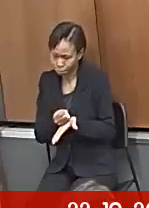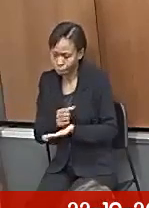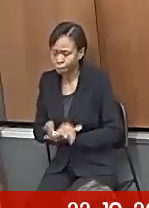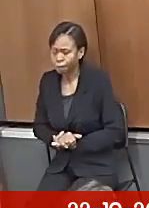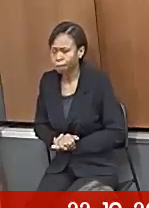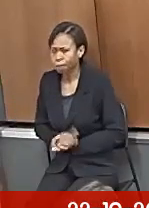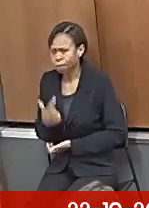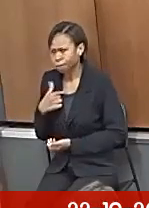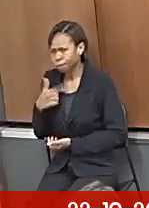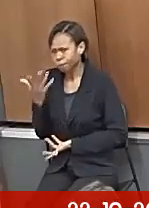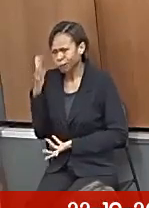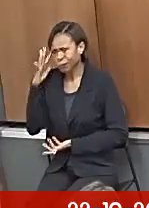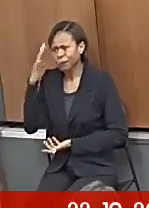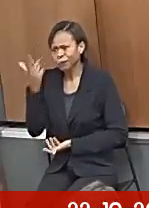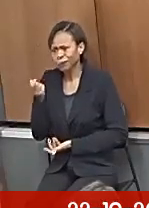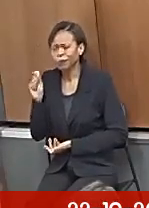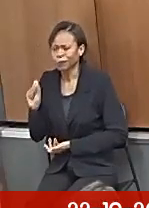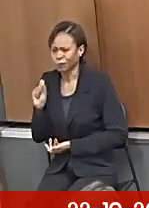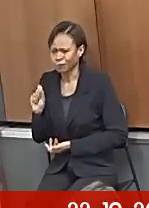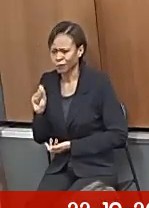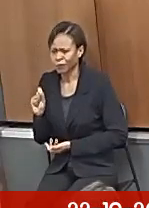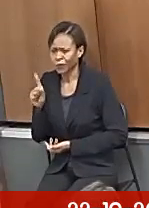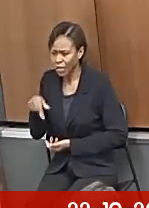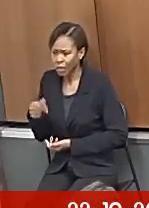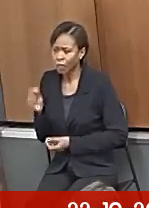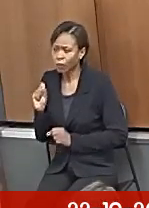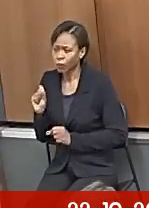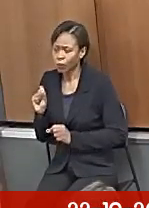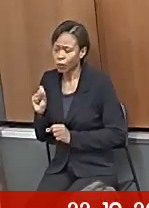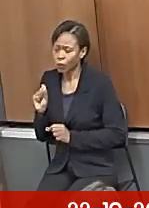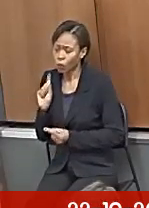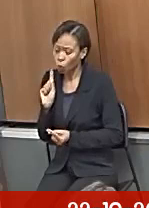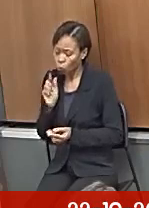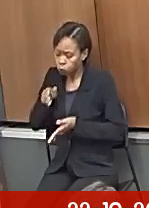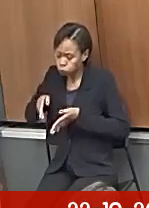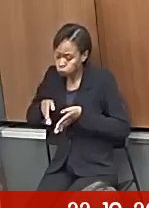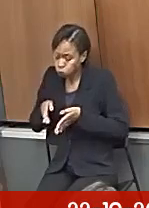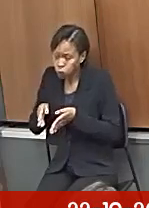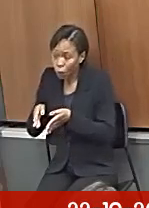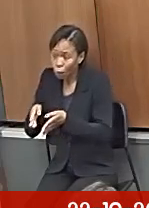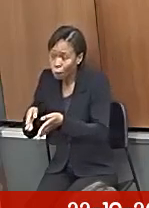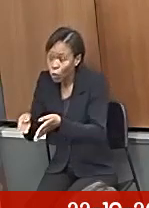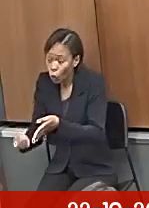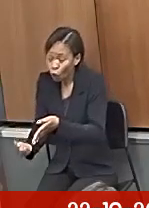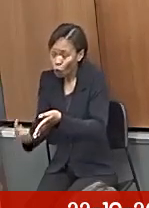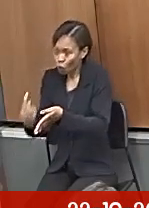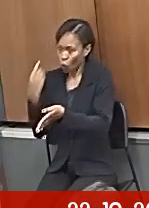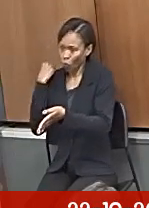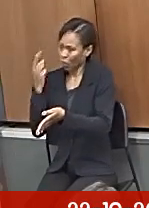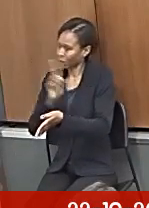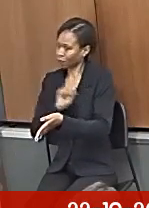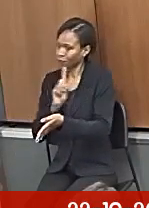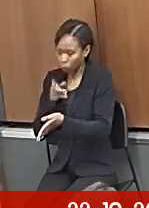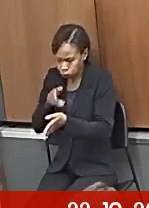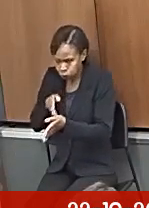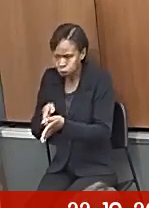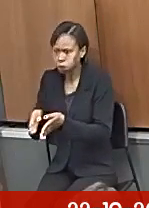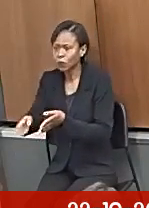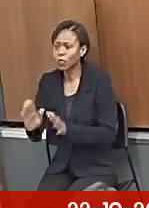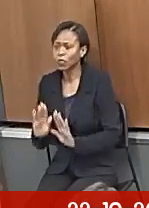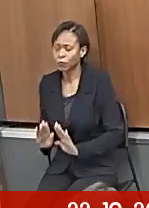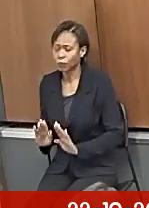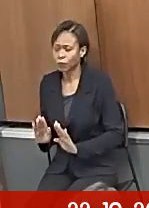Eu parto do princípio de que não é um caminho sem volta. O próprio defensor, né, Luiz, disse, porque